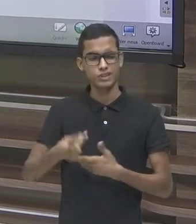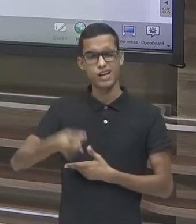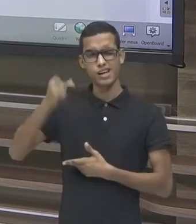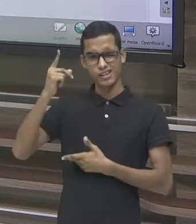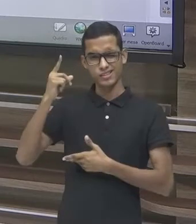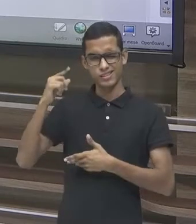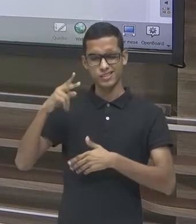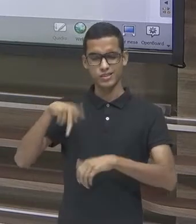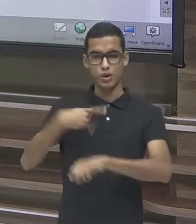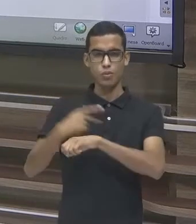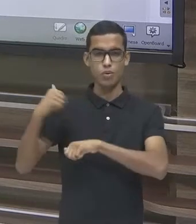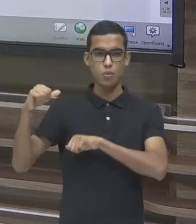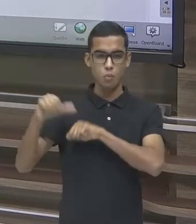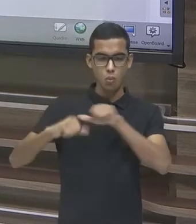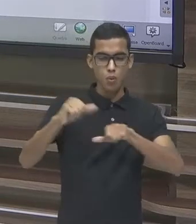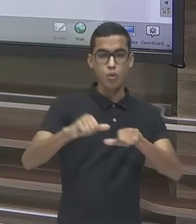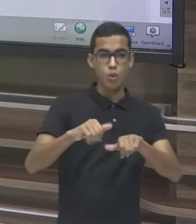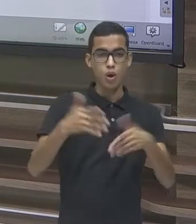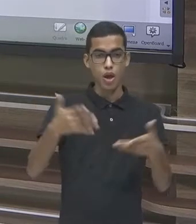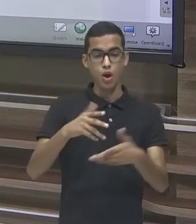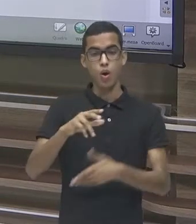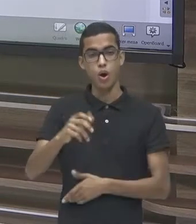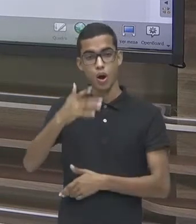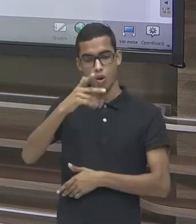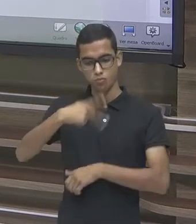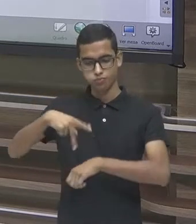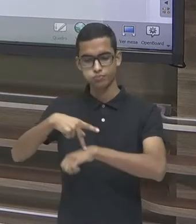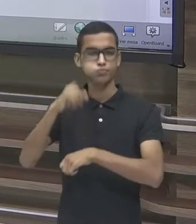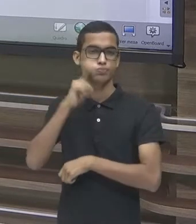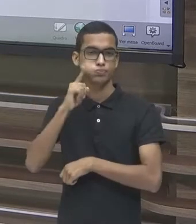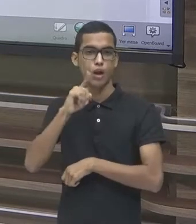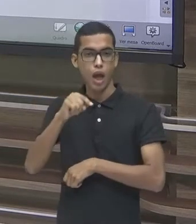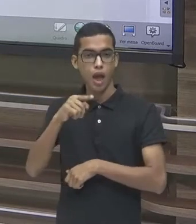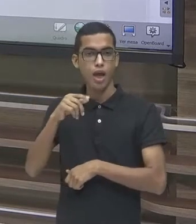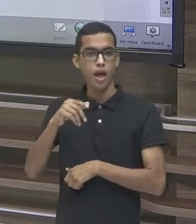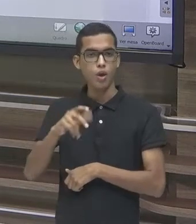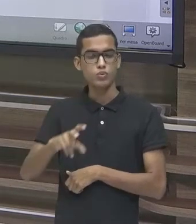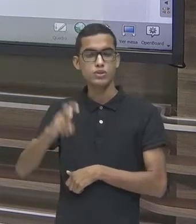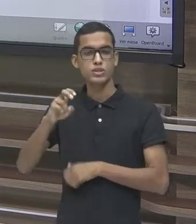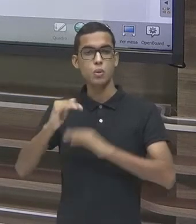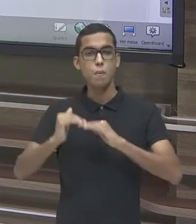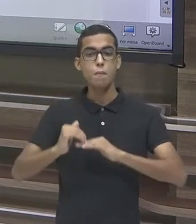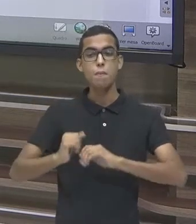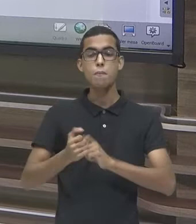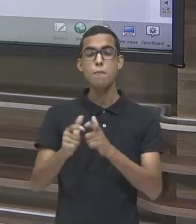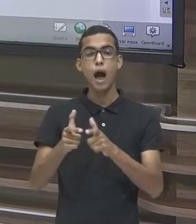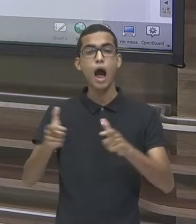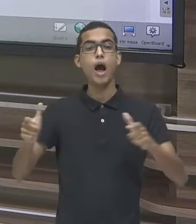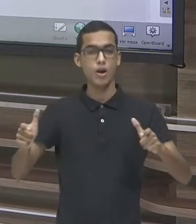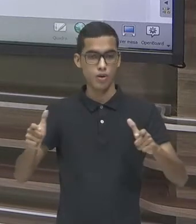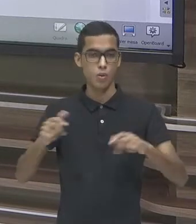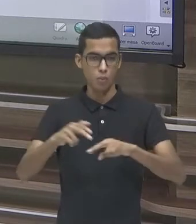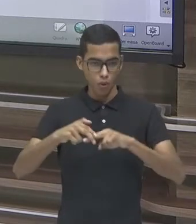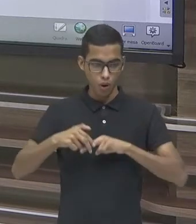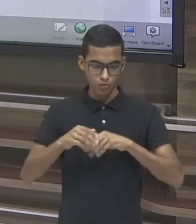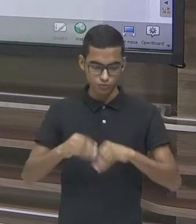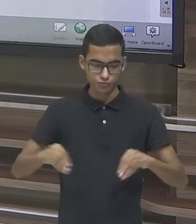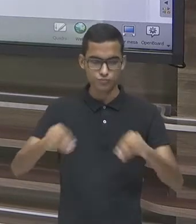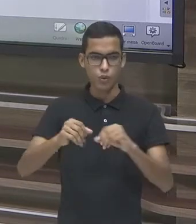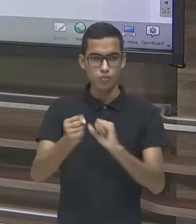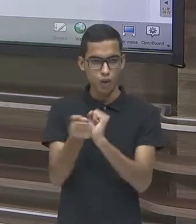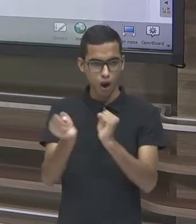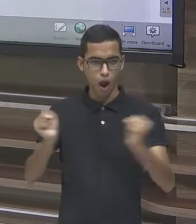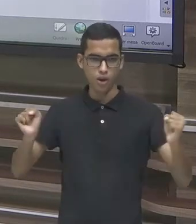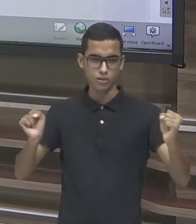como um dos 5 maiores países do mundo em relação ao seu território. Então, ali na divisão entre colônias do